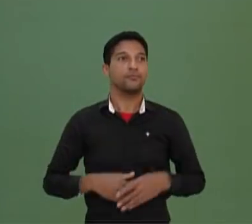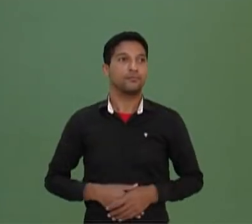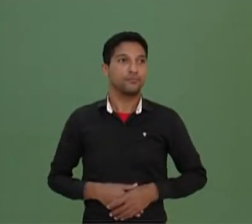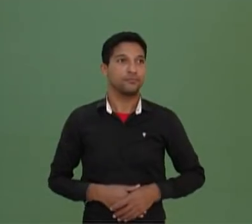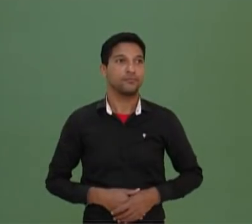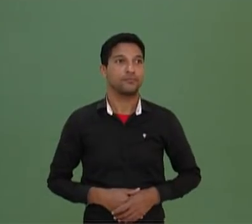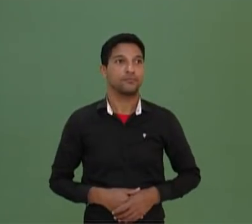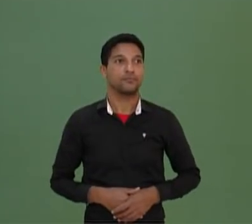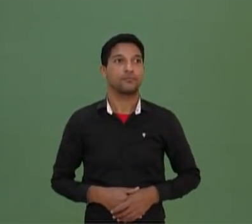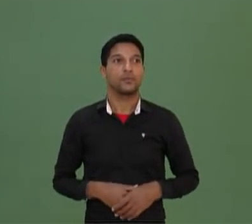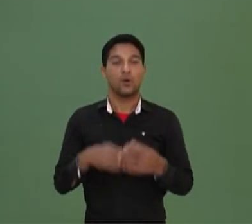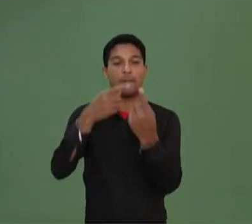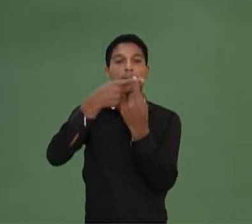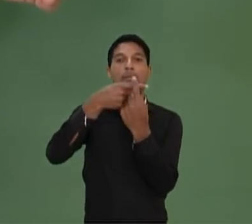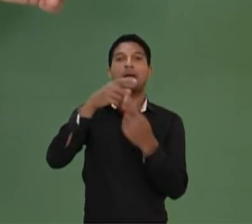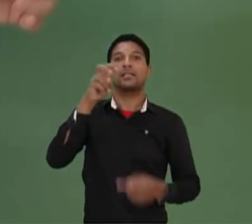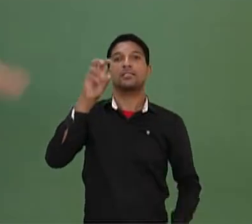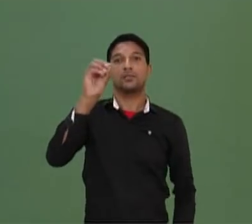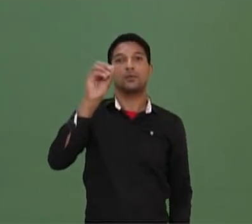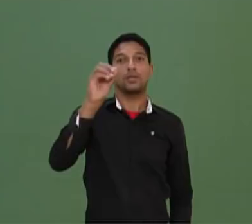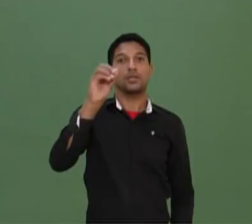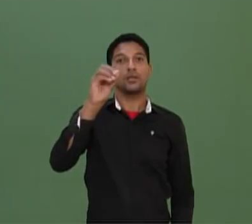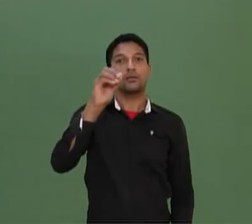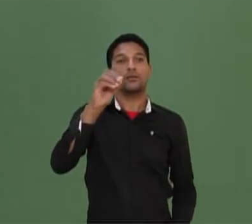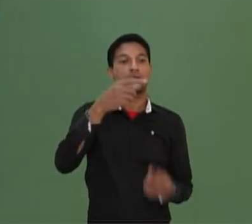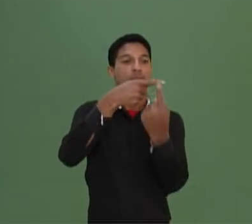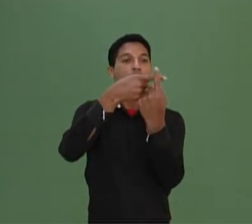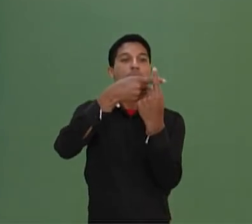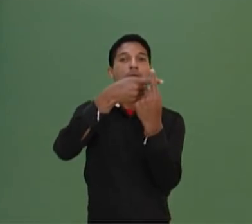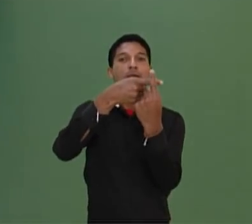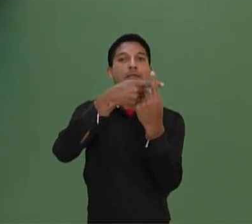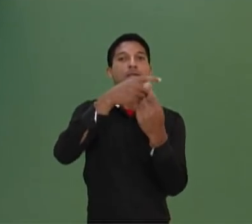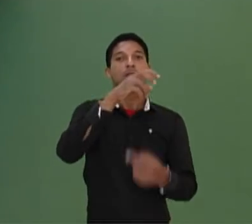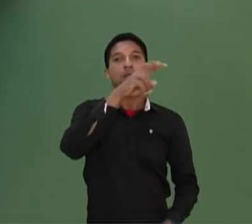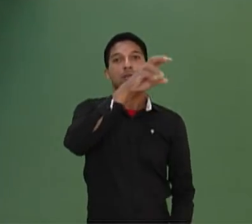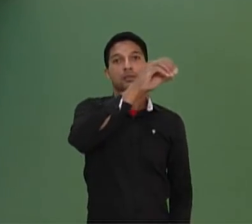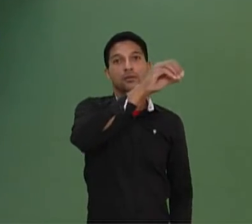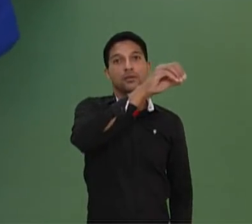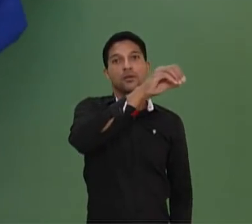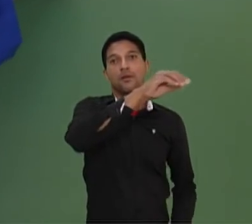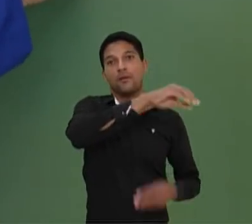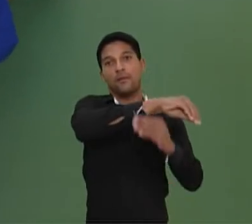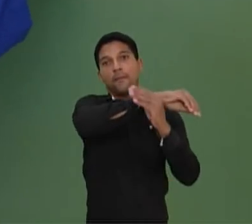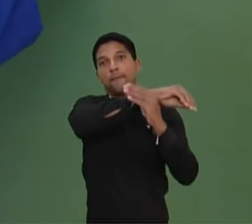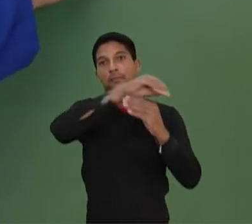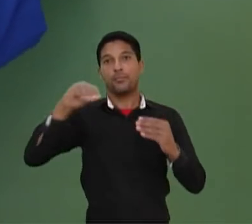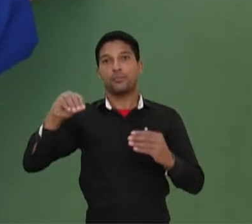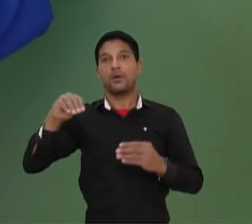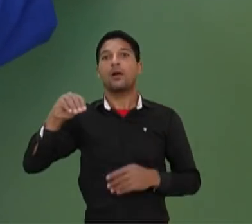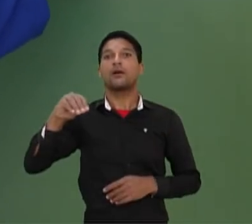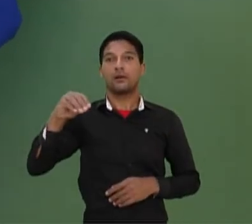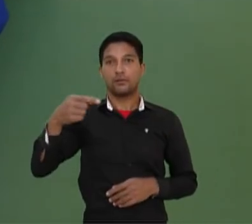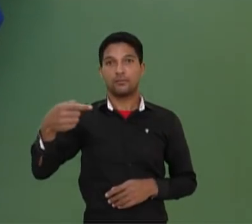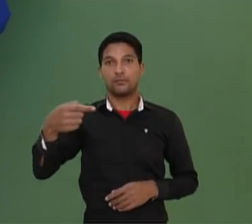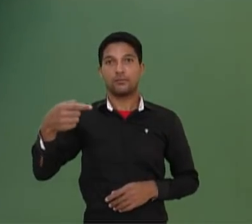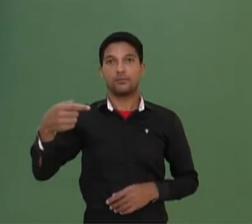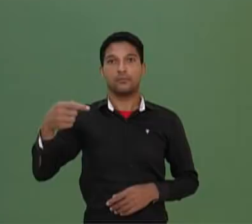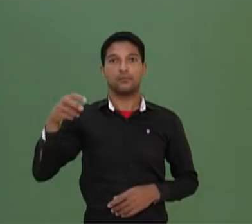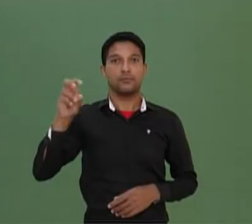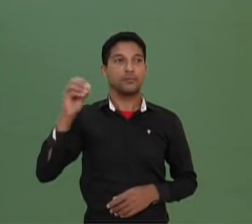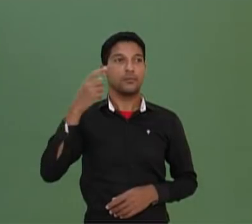Esse mais 50, ele está somando, vai para o outro lado subtraindo. Então vai ficar assim, 100 menos 50.